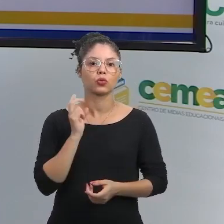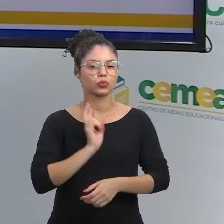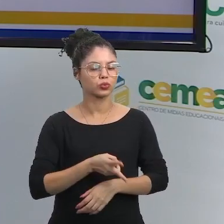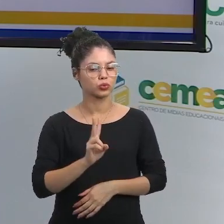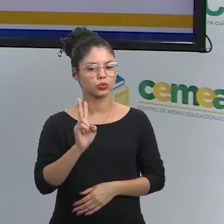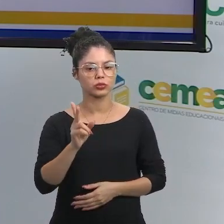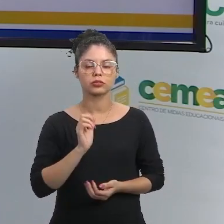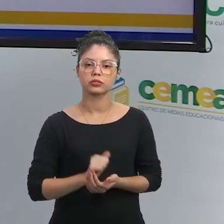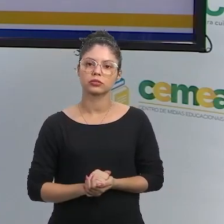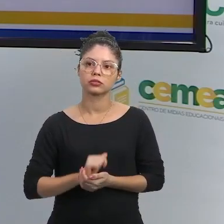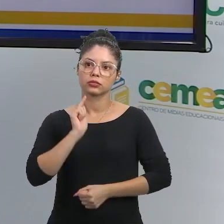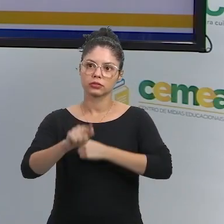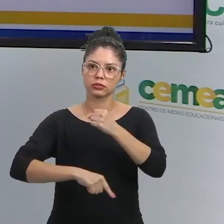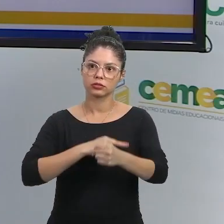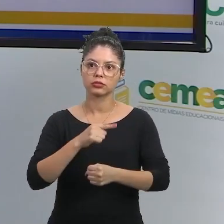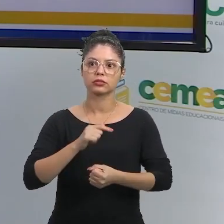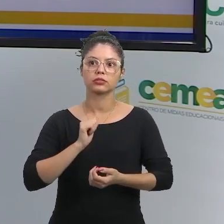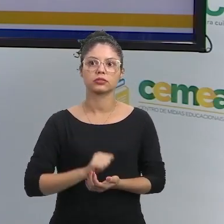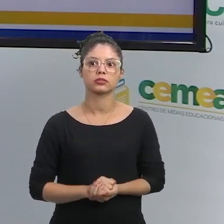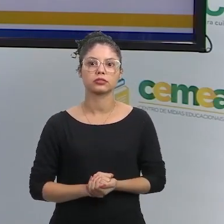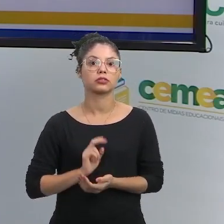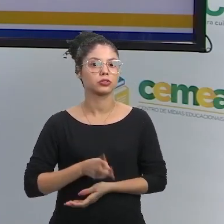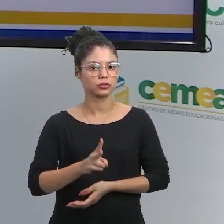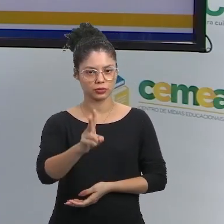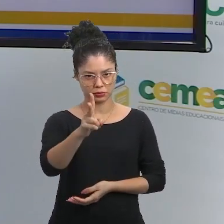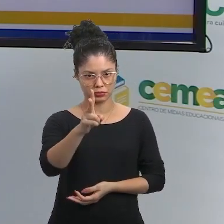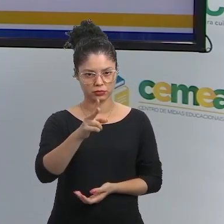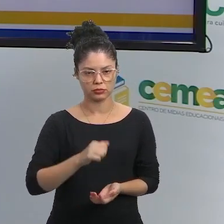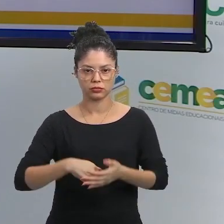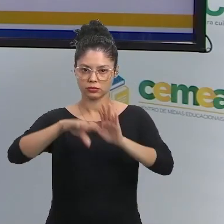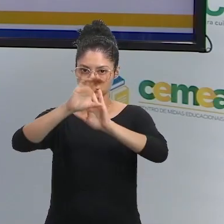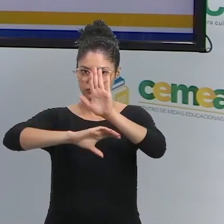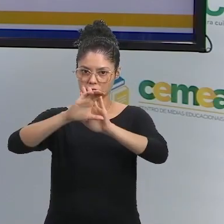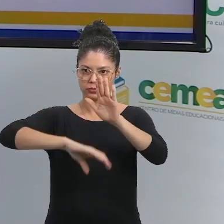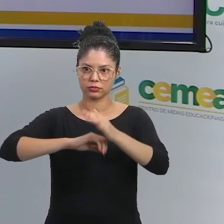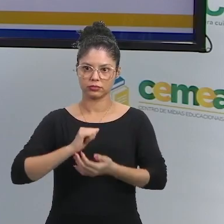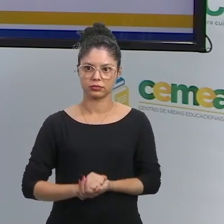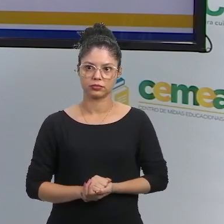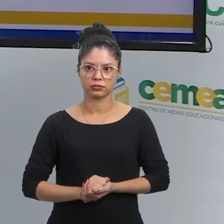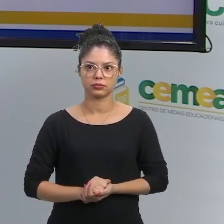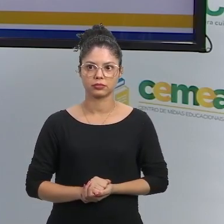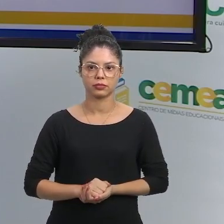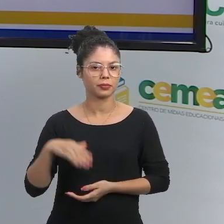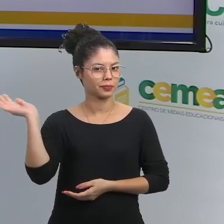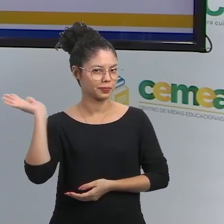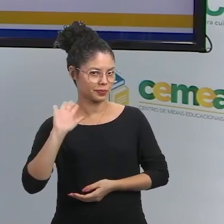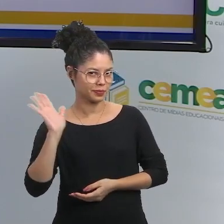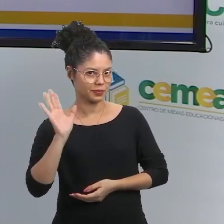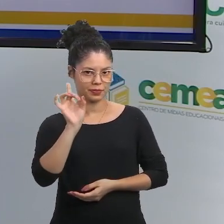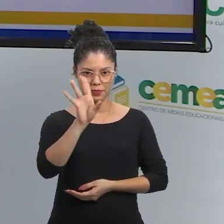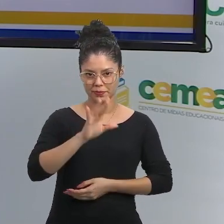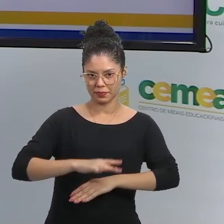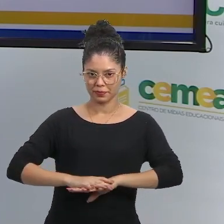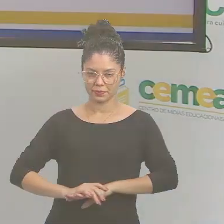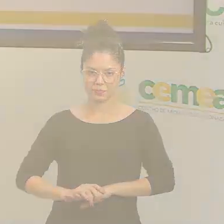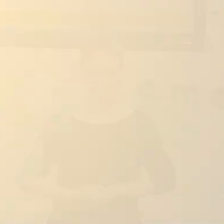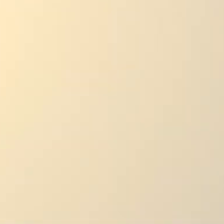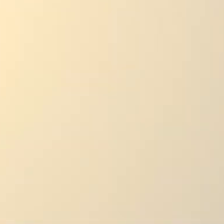com atomística e avançando com os conteúdos. Então, tchau, tchau, por hoje é isso.